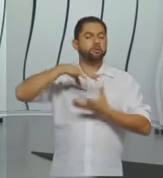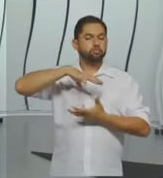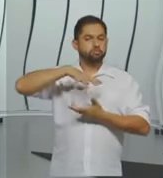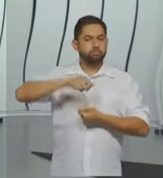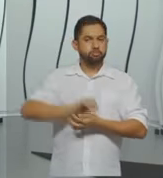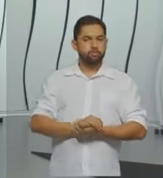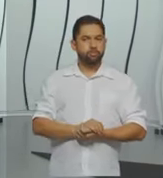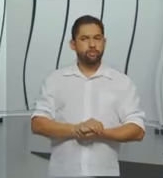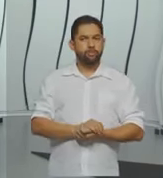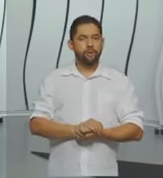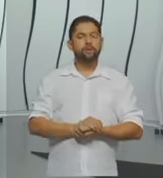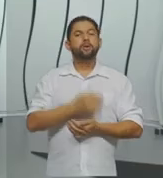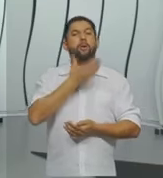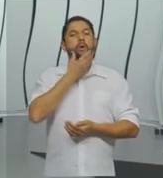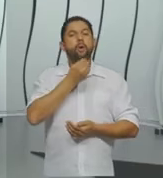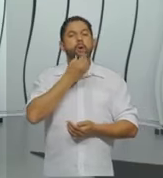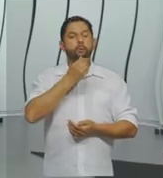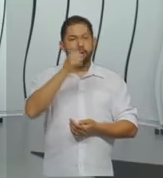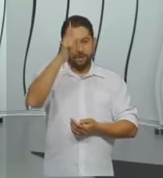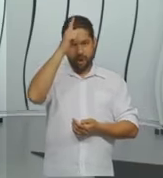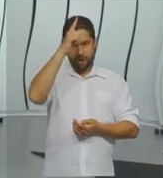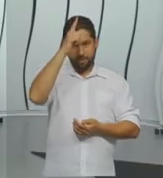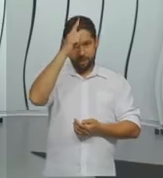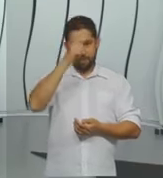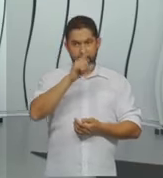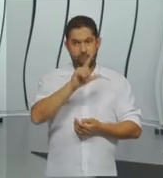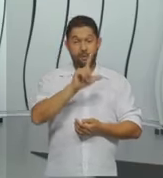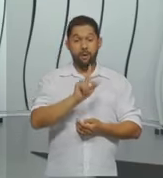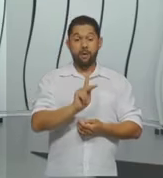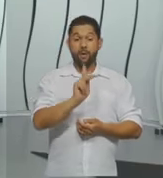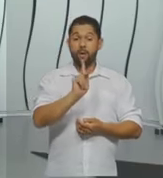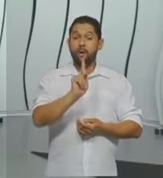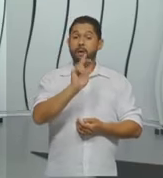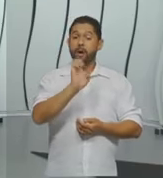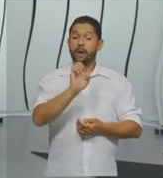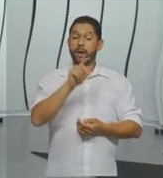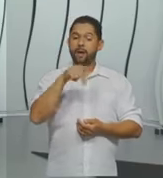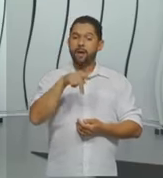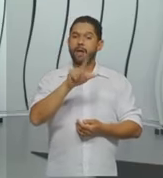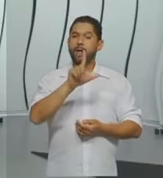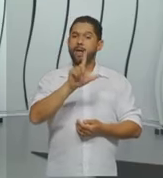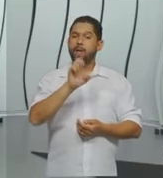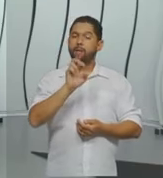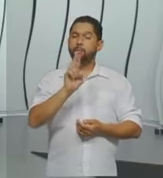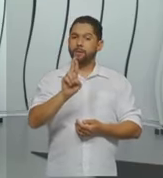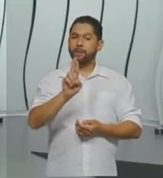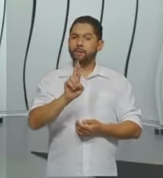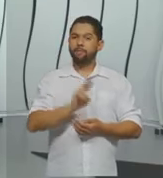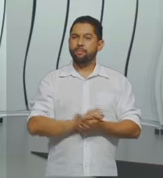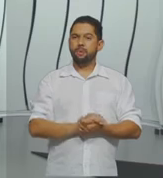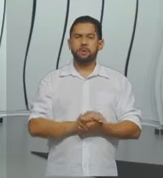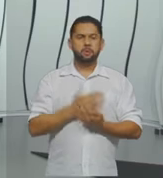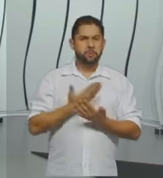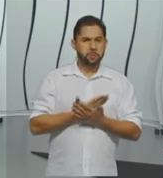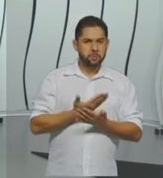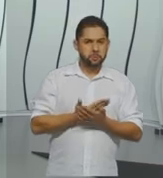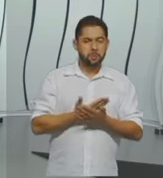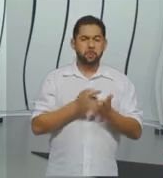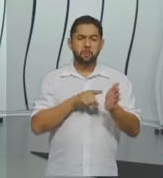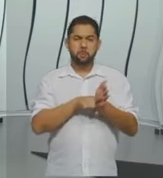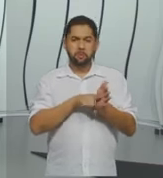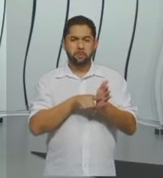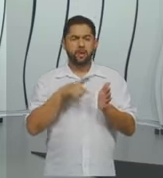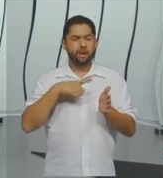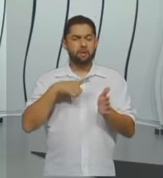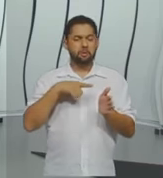alemão chamado Johannes Kepler, ele, depois de algum estudo, depois de bater bastante